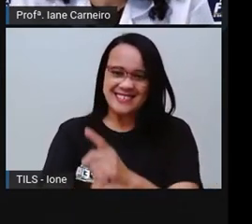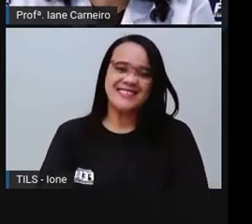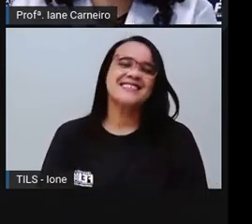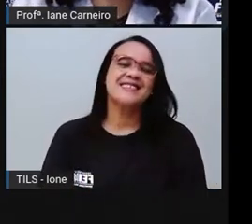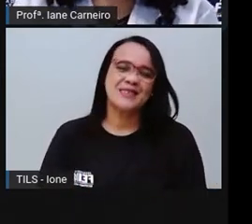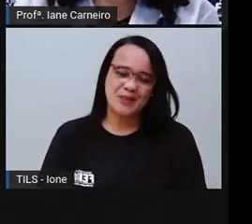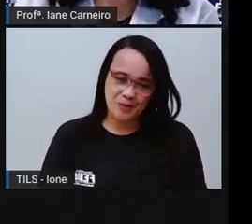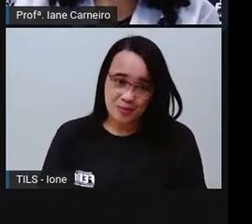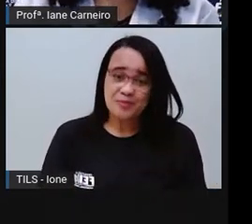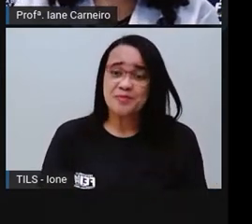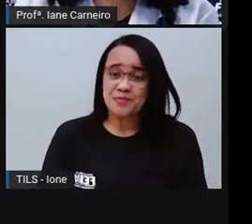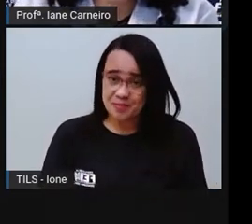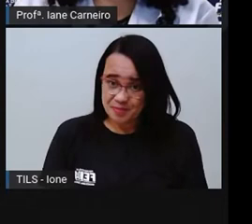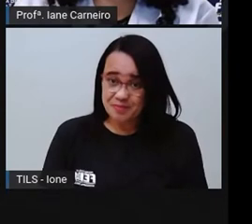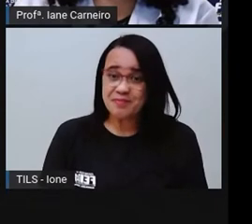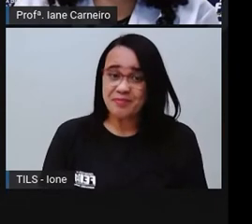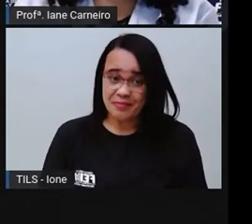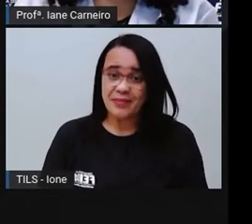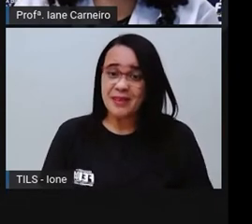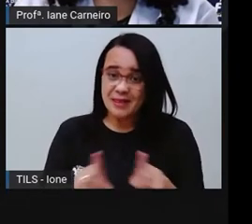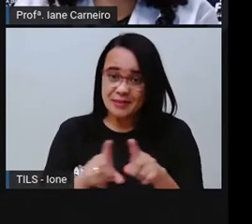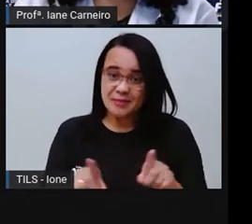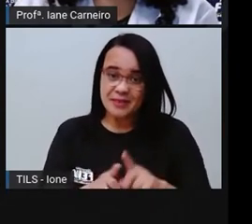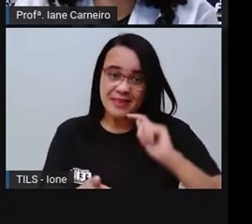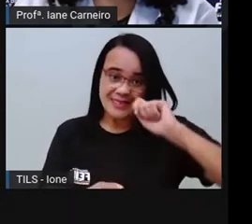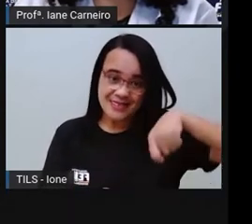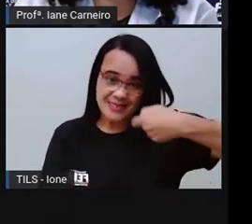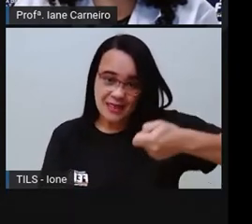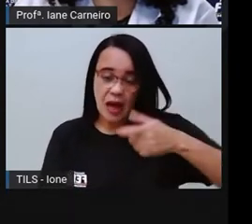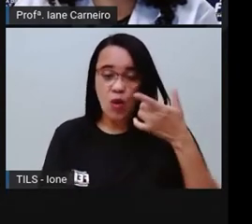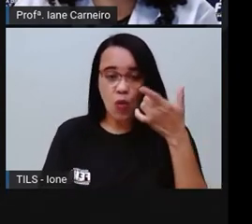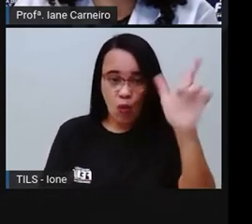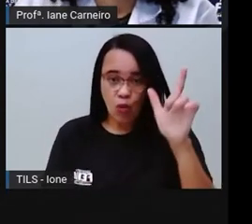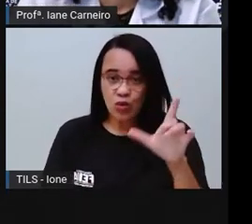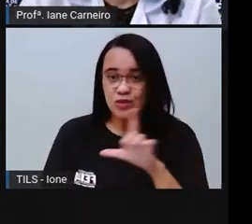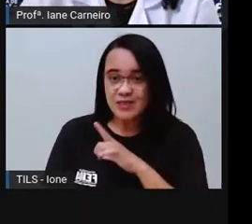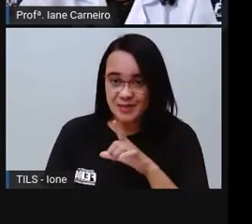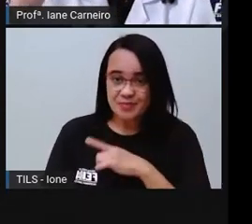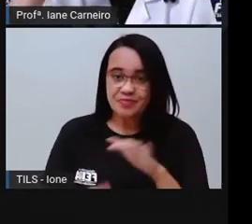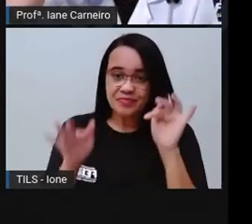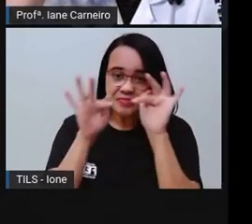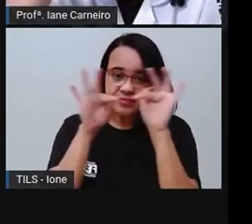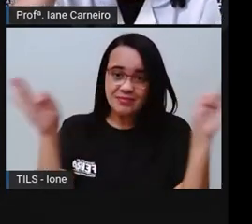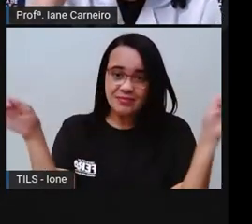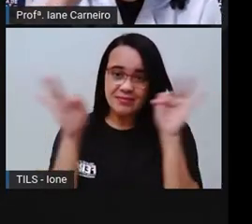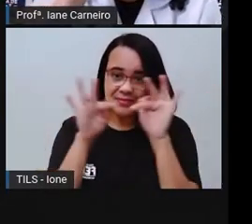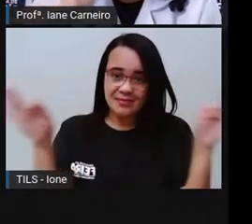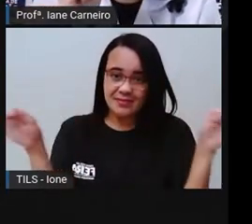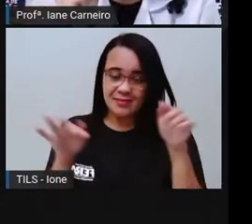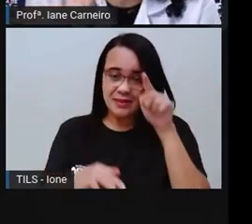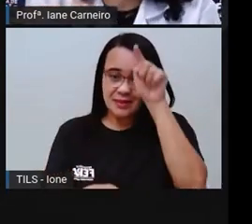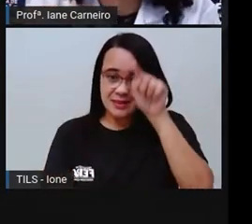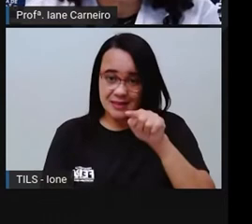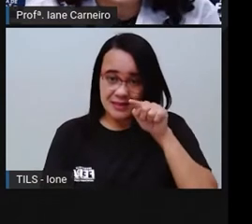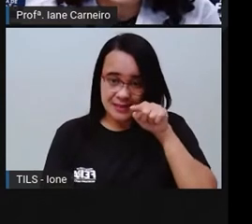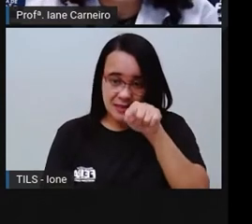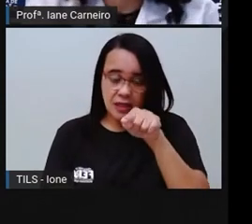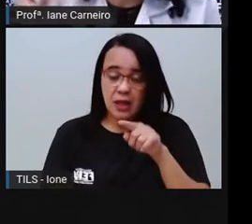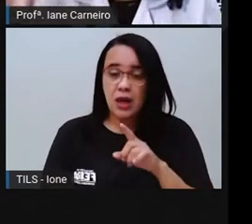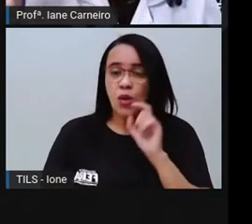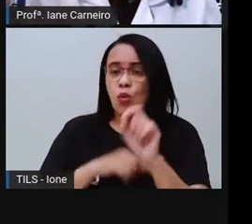então e aparecer um outro sinal aqui ó no finalzinho da palavra achou é um sinal de exclamação